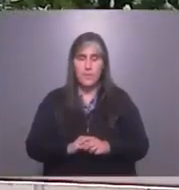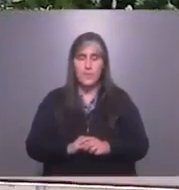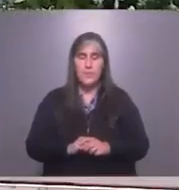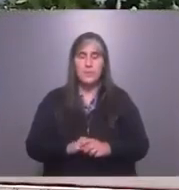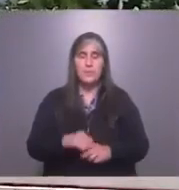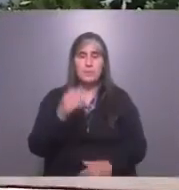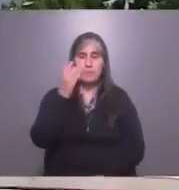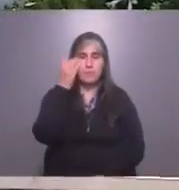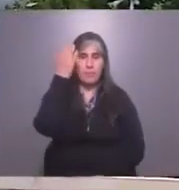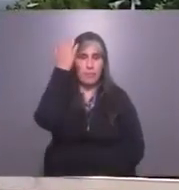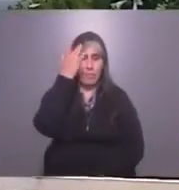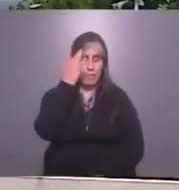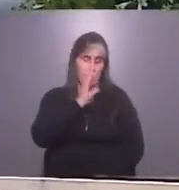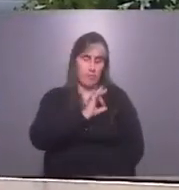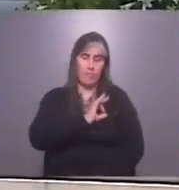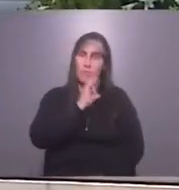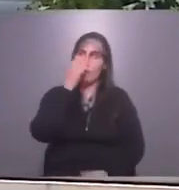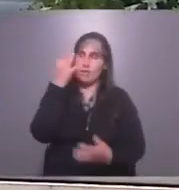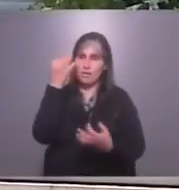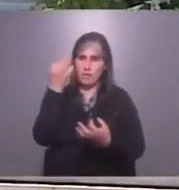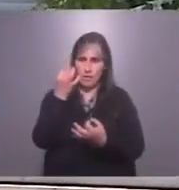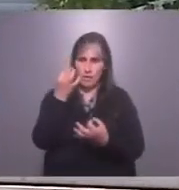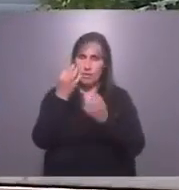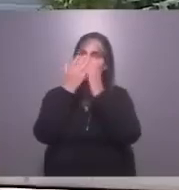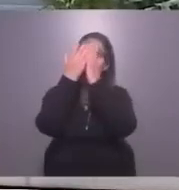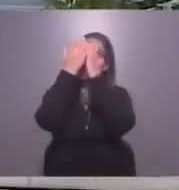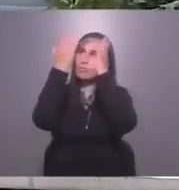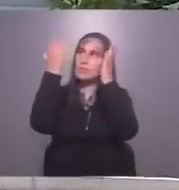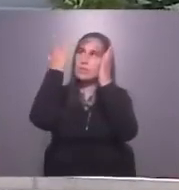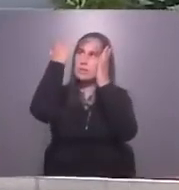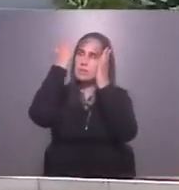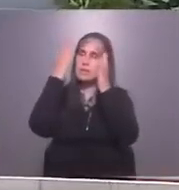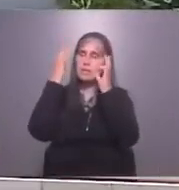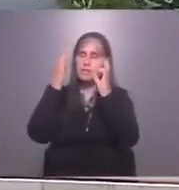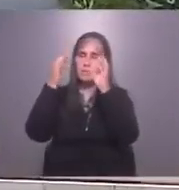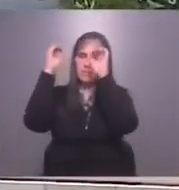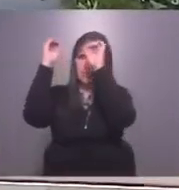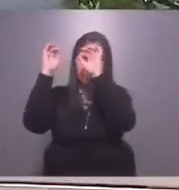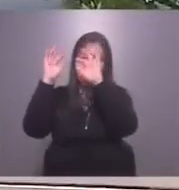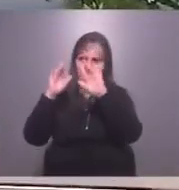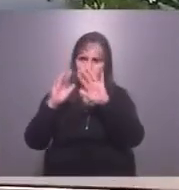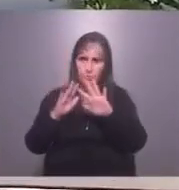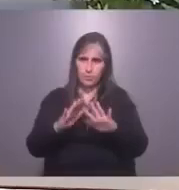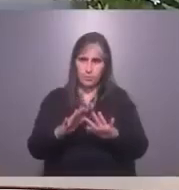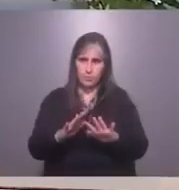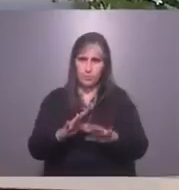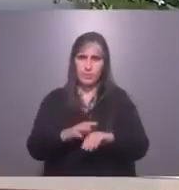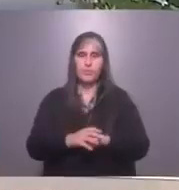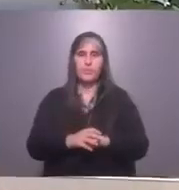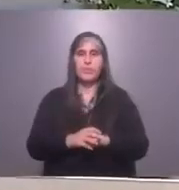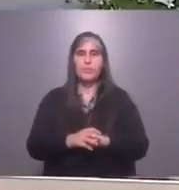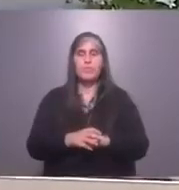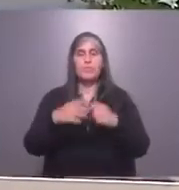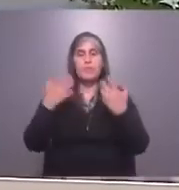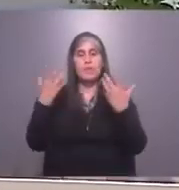Sanctus est Domine, fons omnis sanctitatis. Ec ergo dona quesumus spiritus tuirore